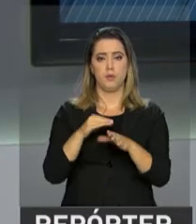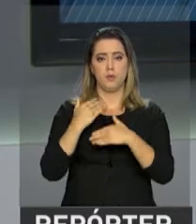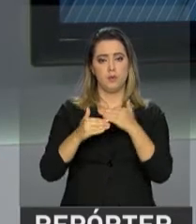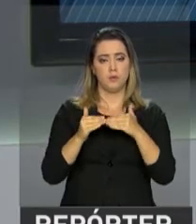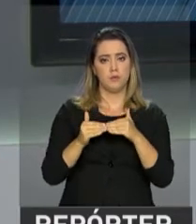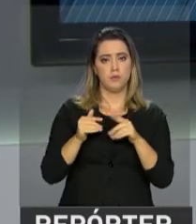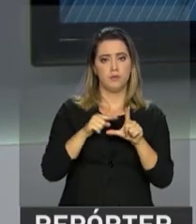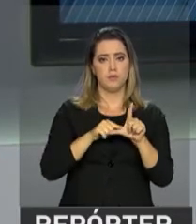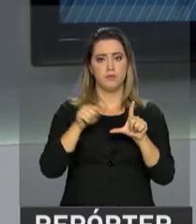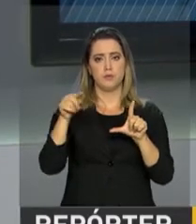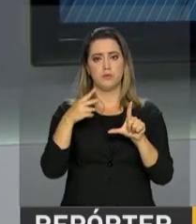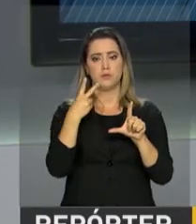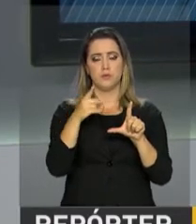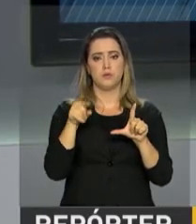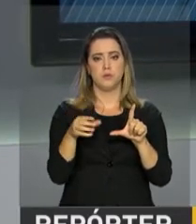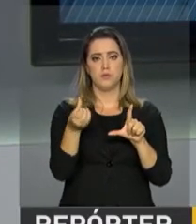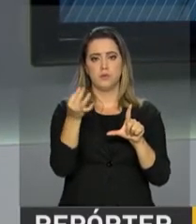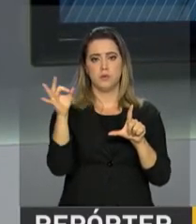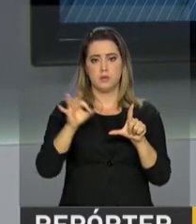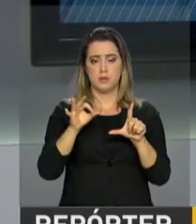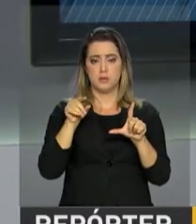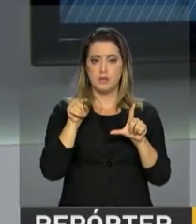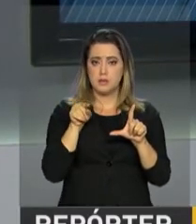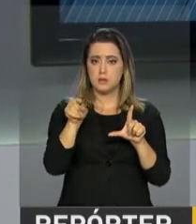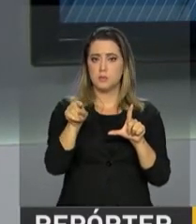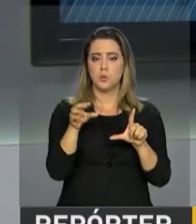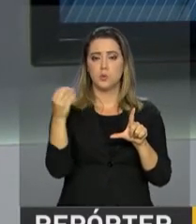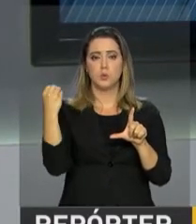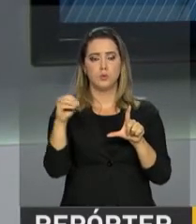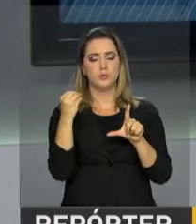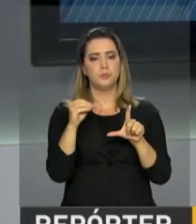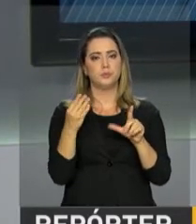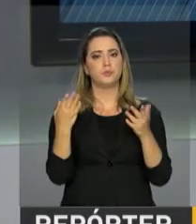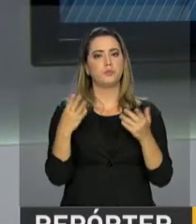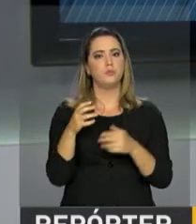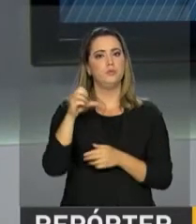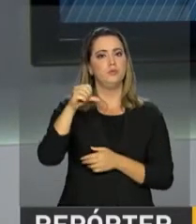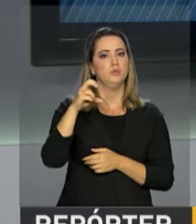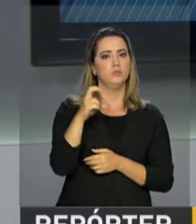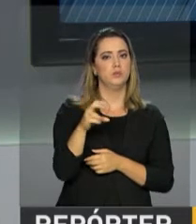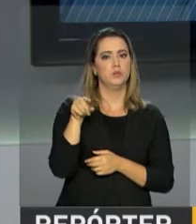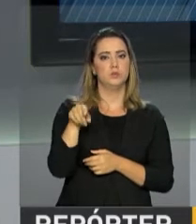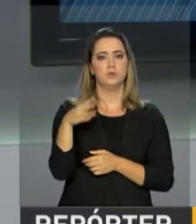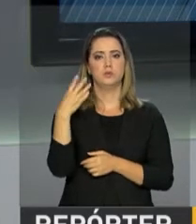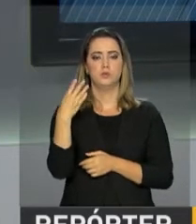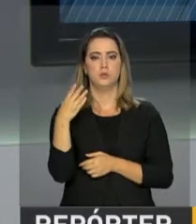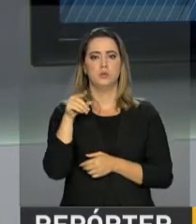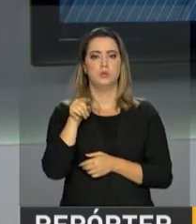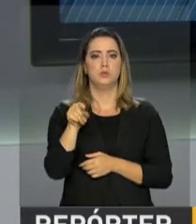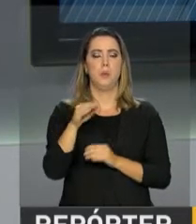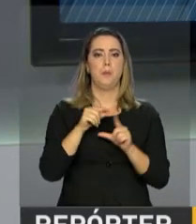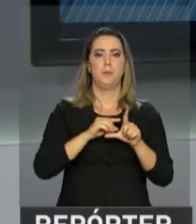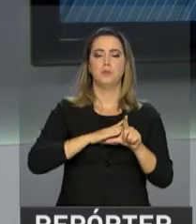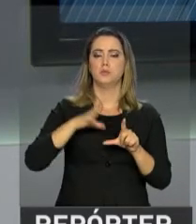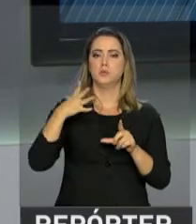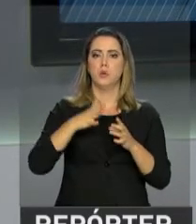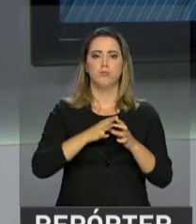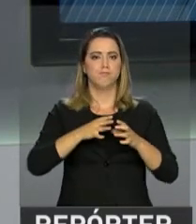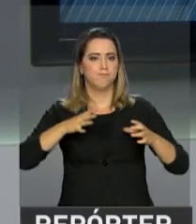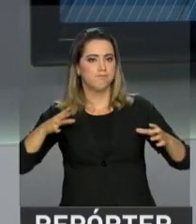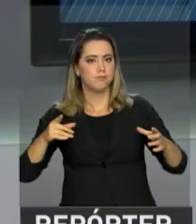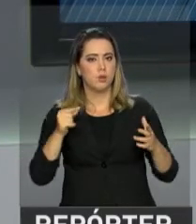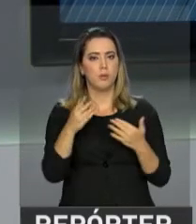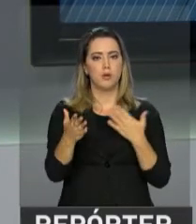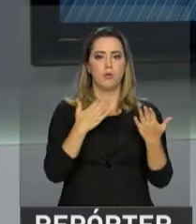2,6 pontos em outubro. Passou para 95,4 pontos, o maior desde abril de 2014. Segundo a FGV,